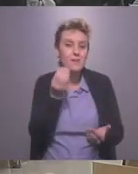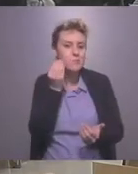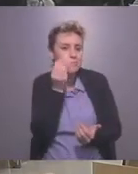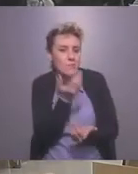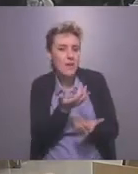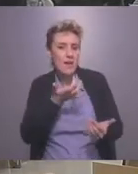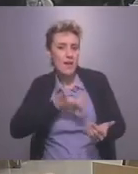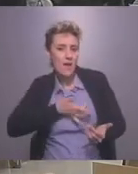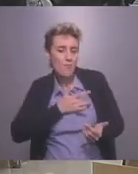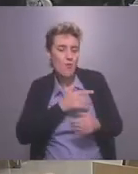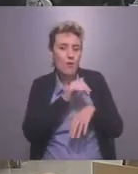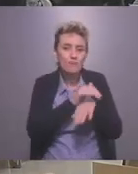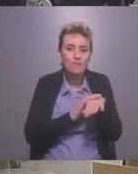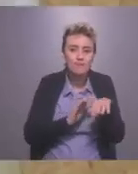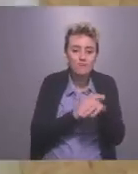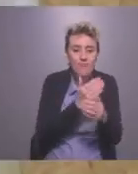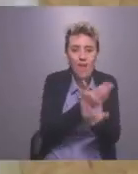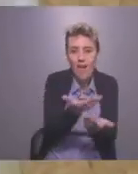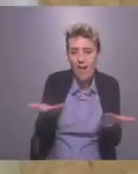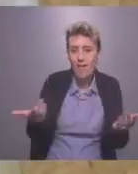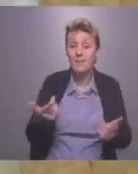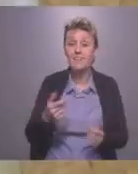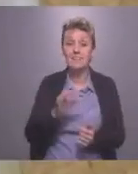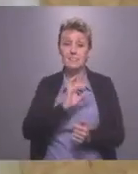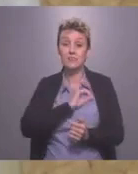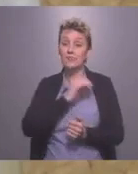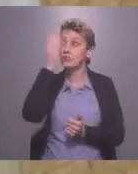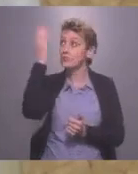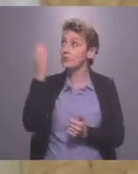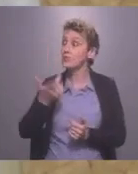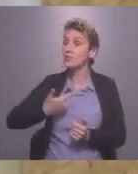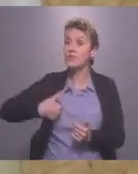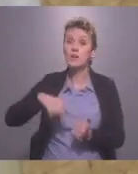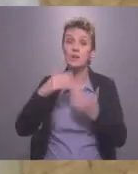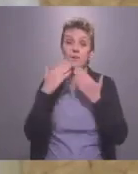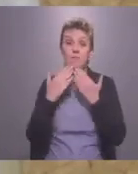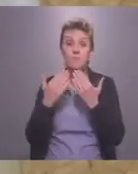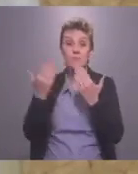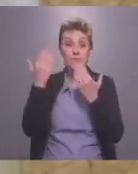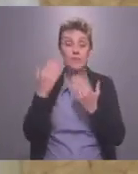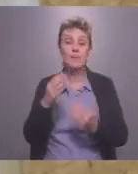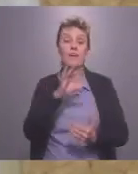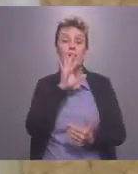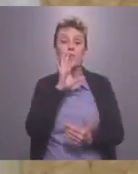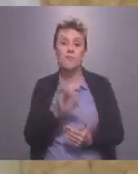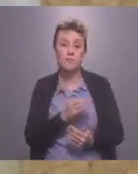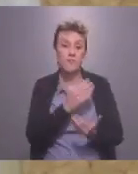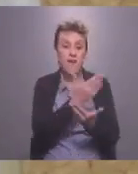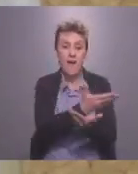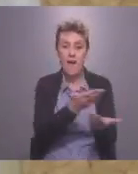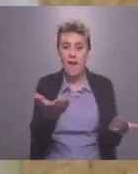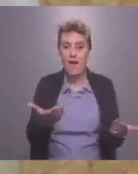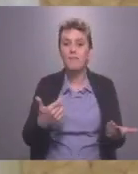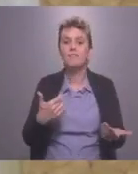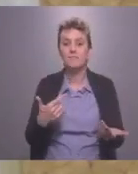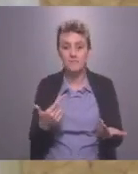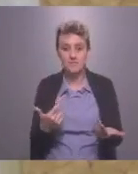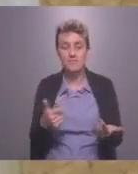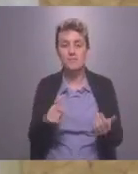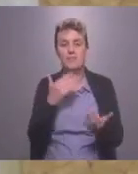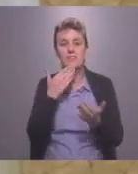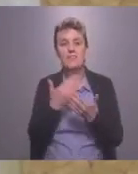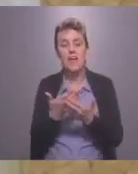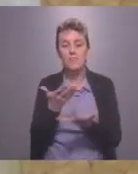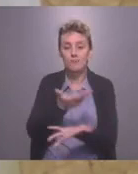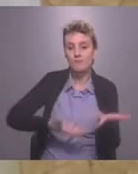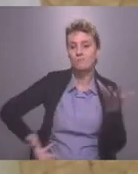ternura. Nós te agradecemos, Senhor, pelas famílias que generosamente participam no bem